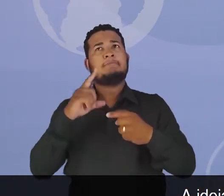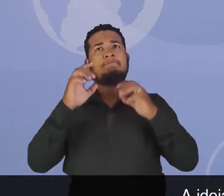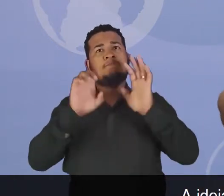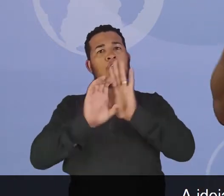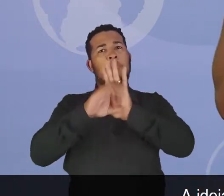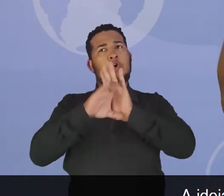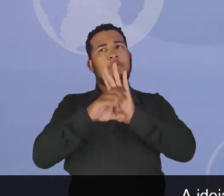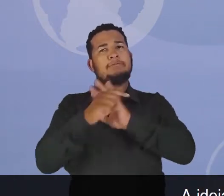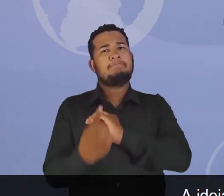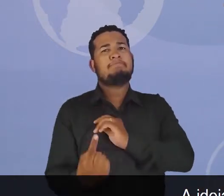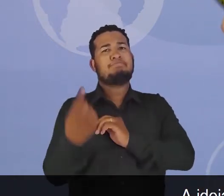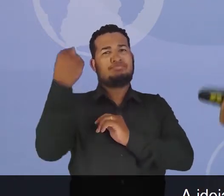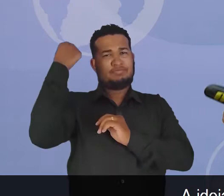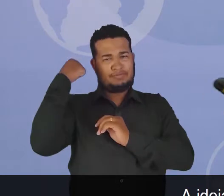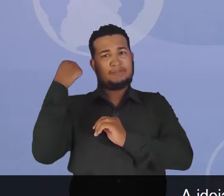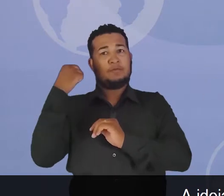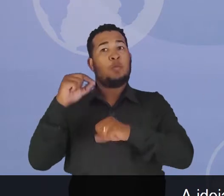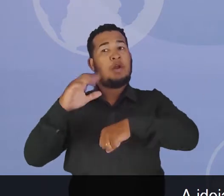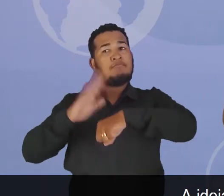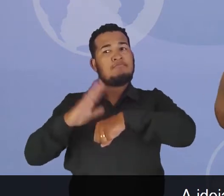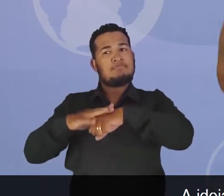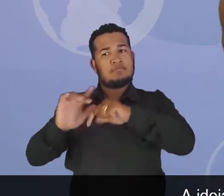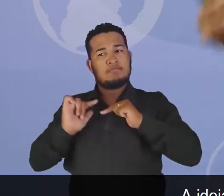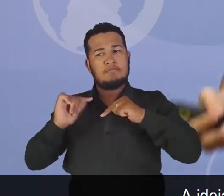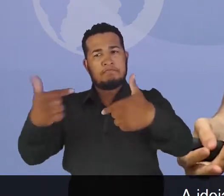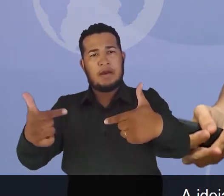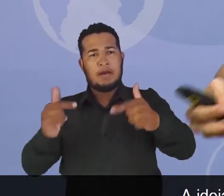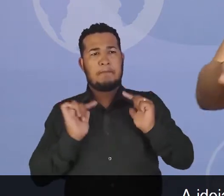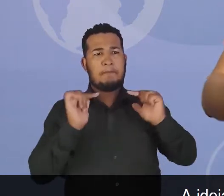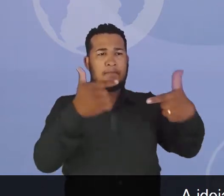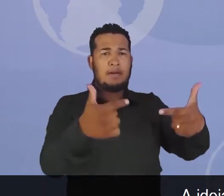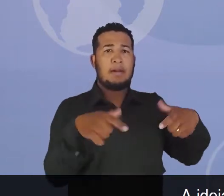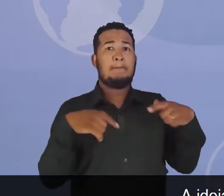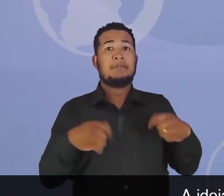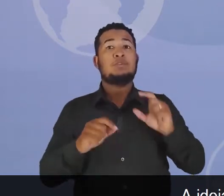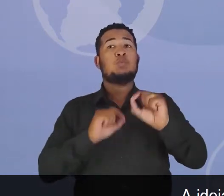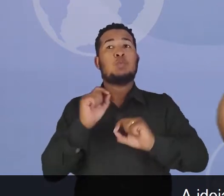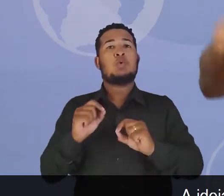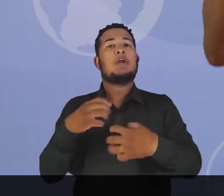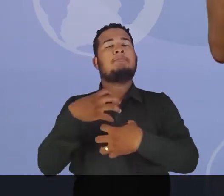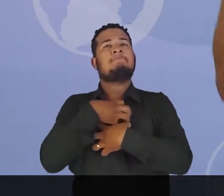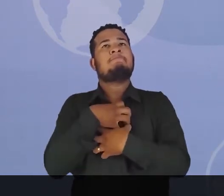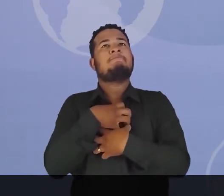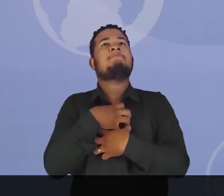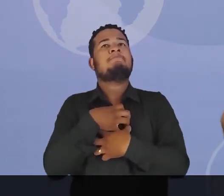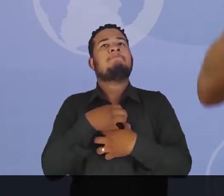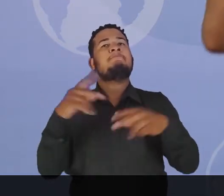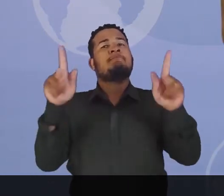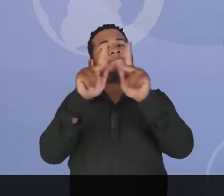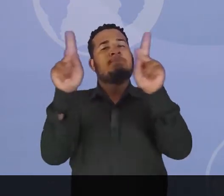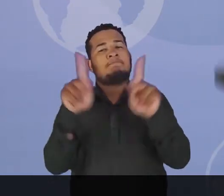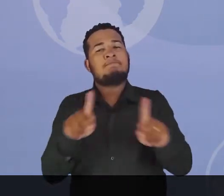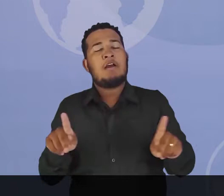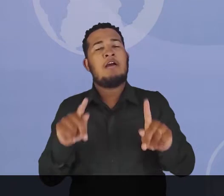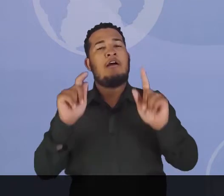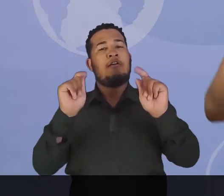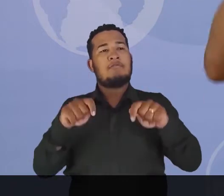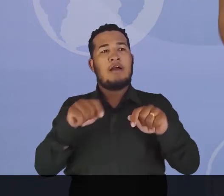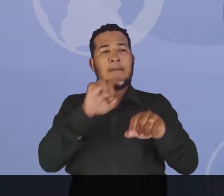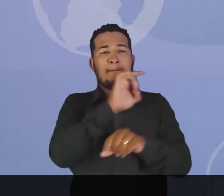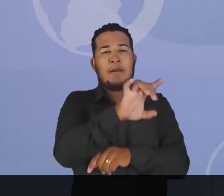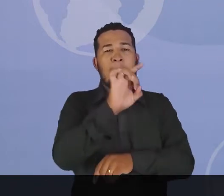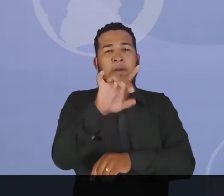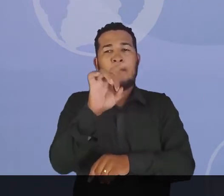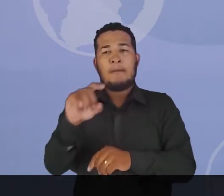é que as ações humanas têm que ser tais que permitam o pleno